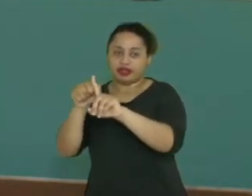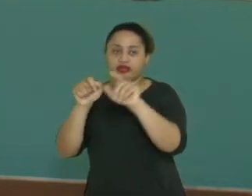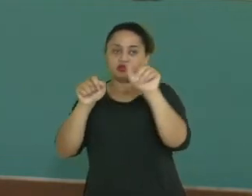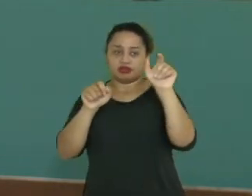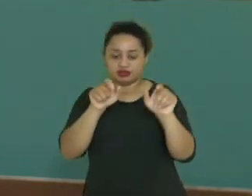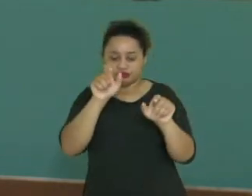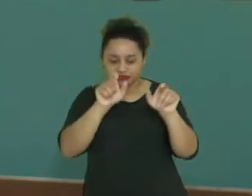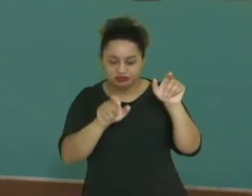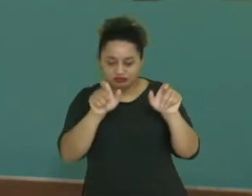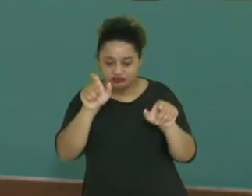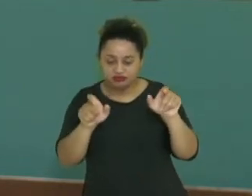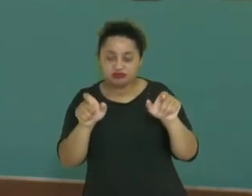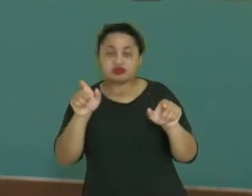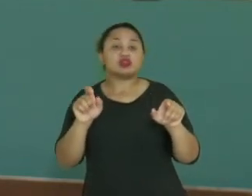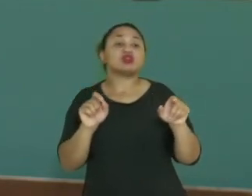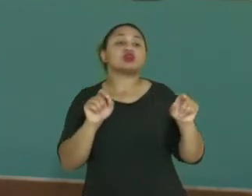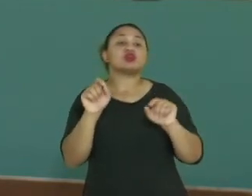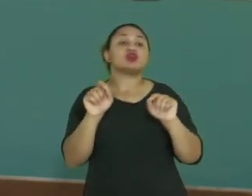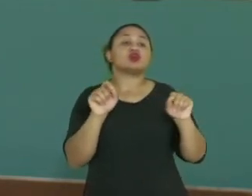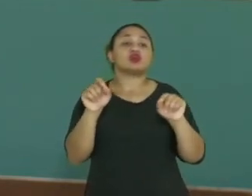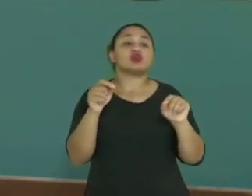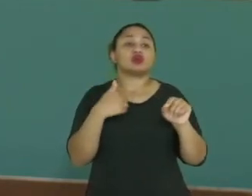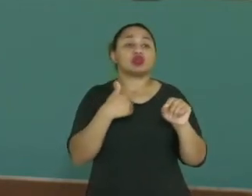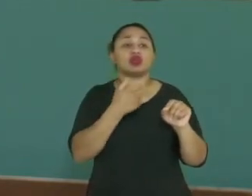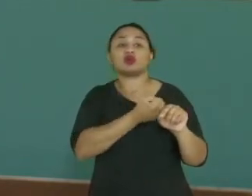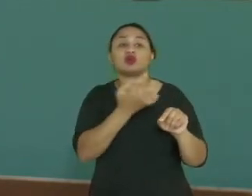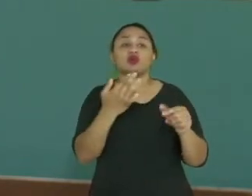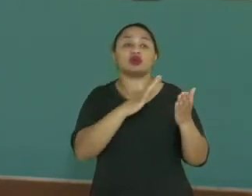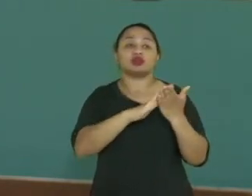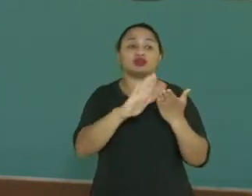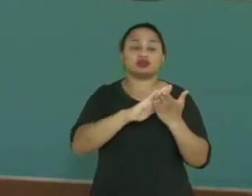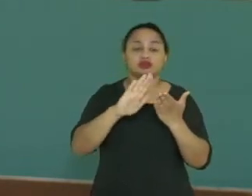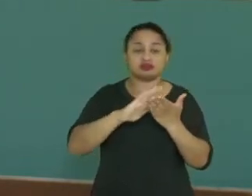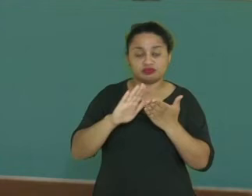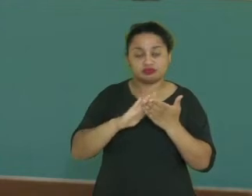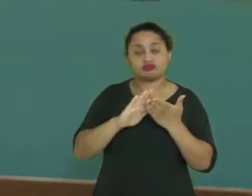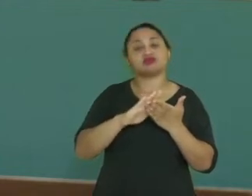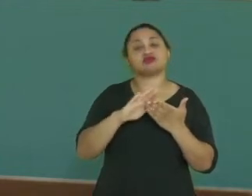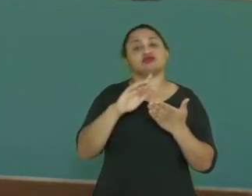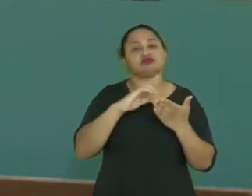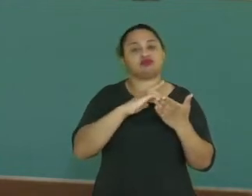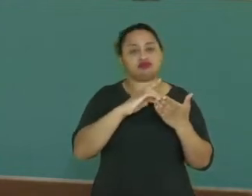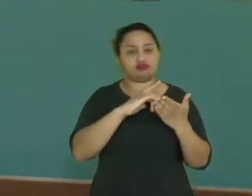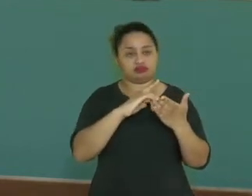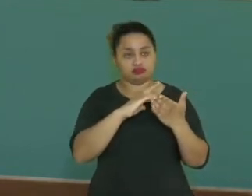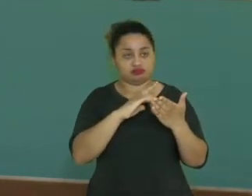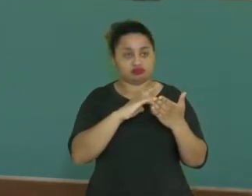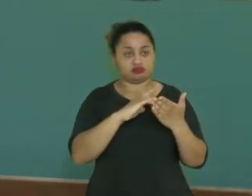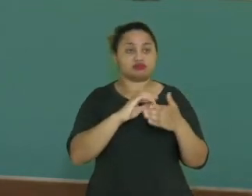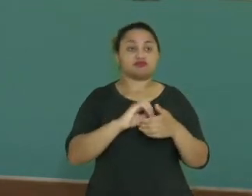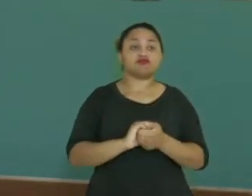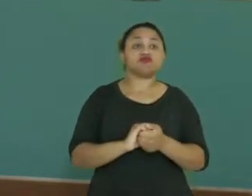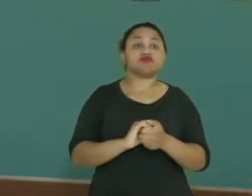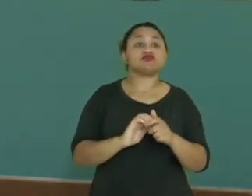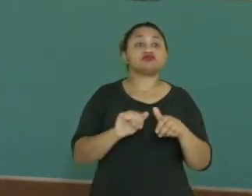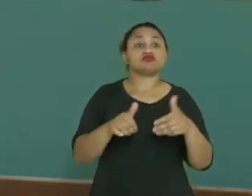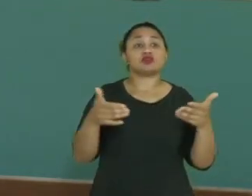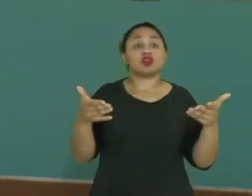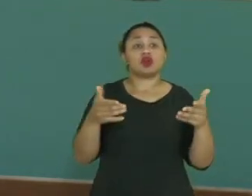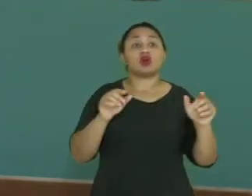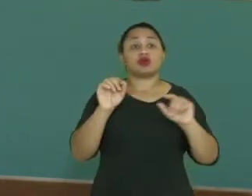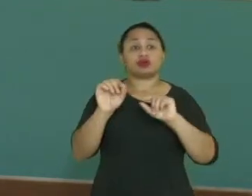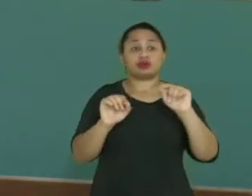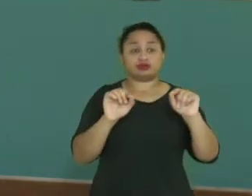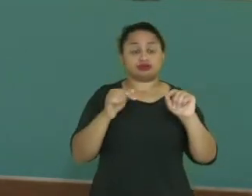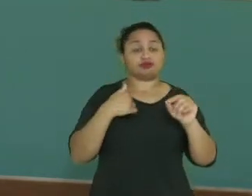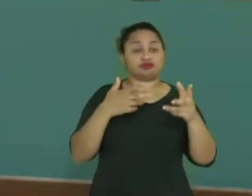colocando certinho ali a referência em relação ao mês que você foi, né, consumindo ali a energia, tá? E aí, olha